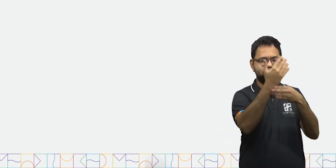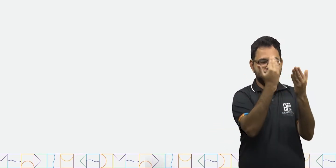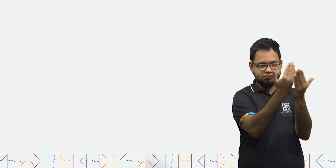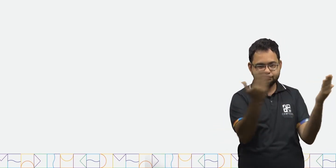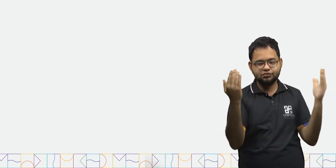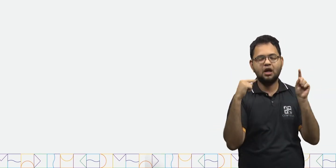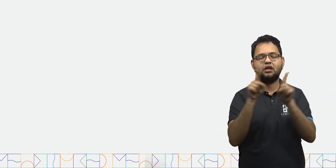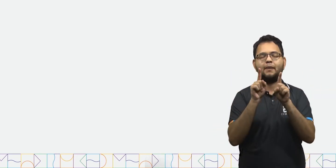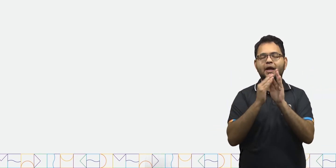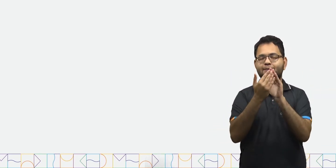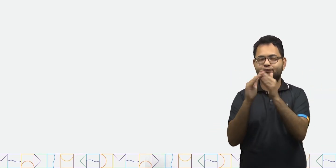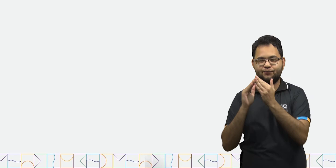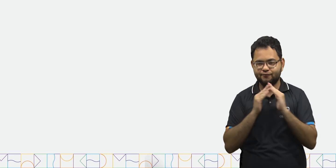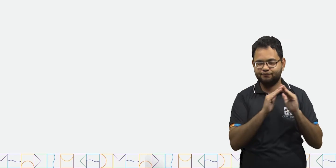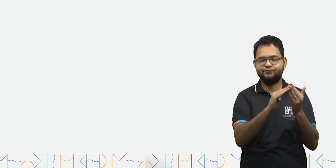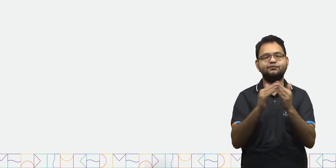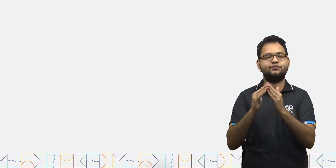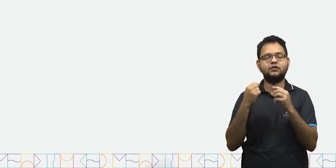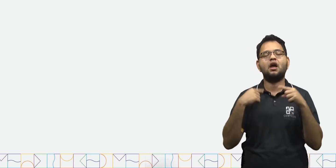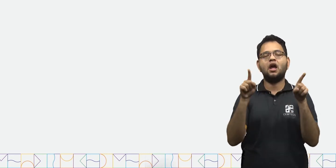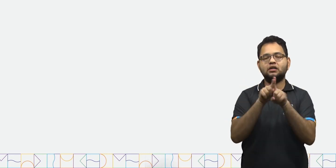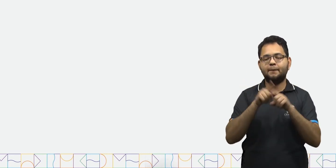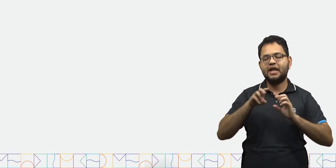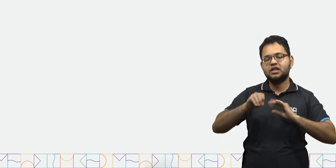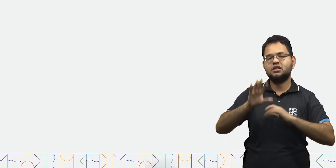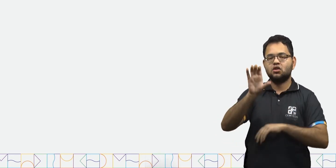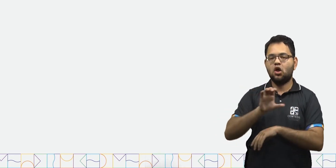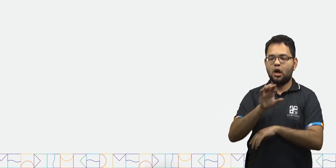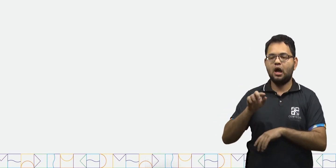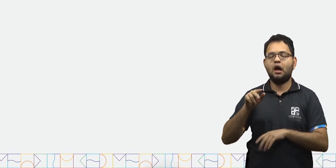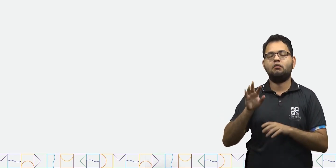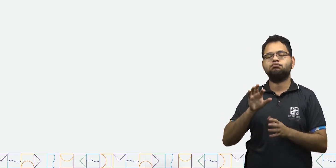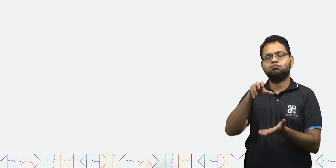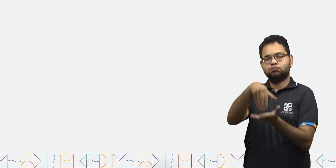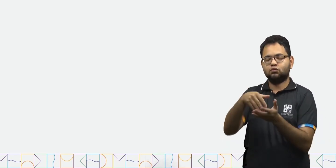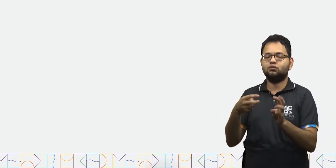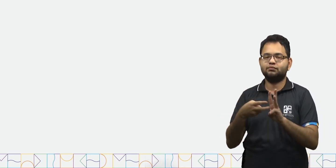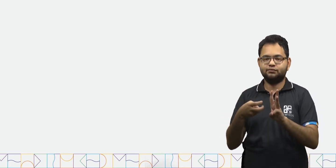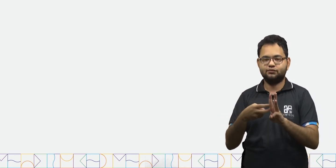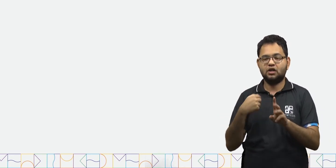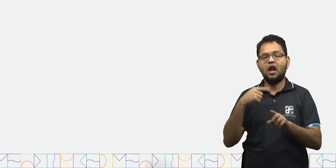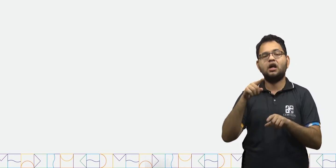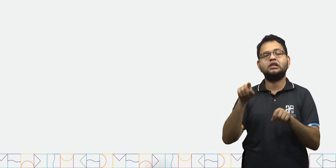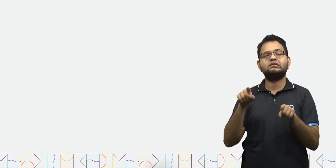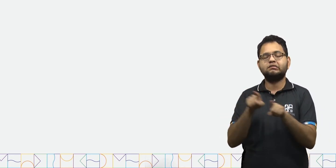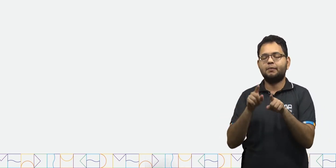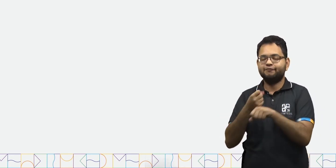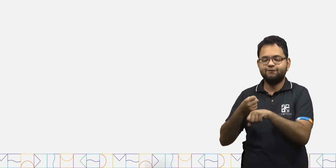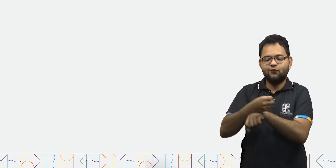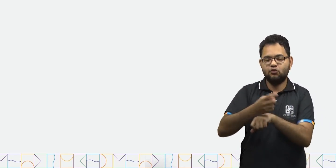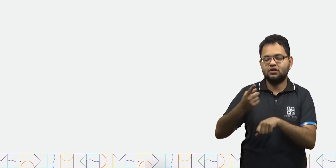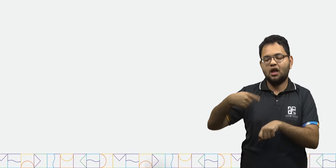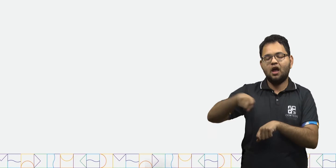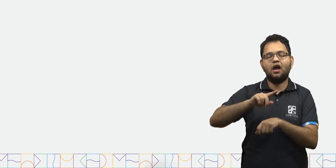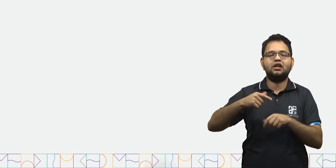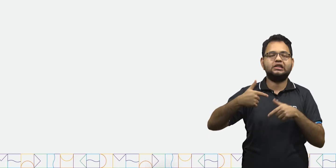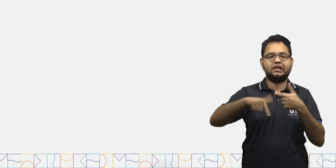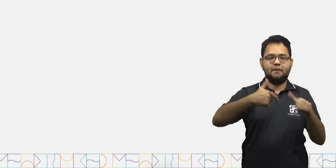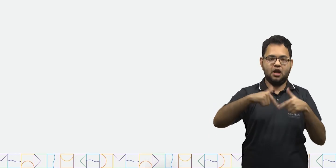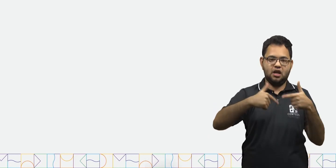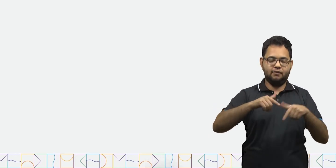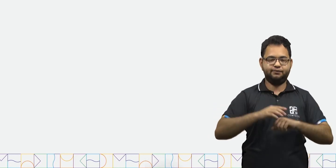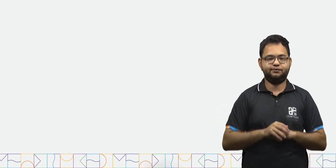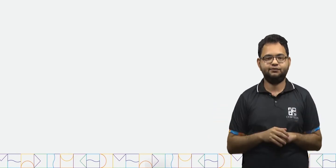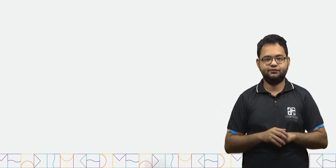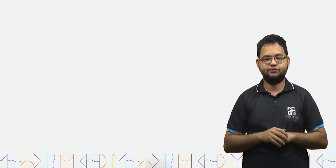e cidades, converteram parte dos indígenas ao cristianismo, além de tê-los forçado ao trabalho escravo. Portugal